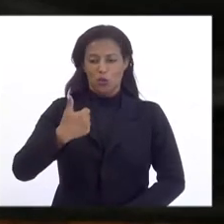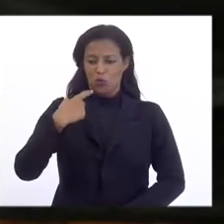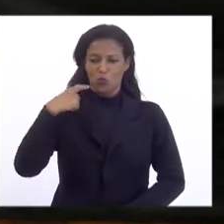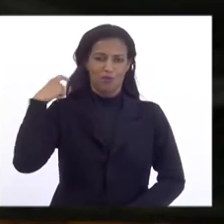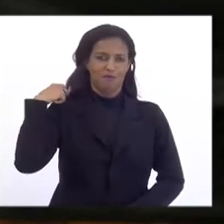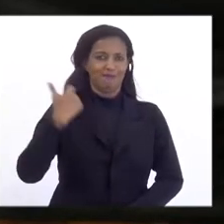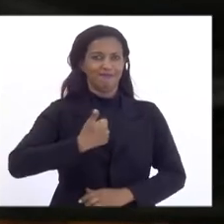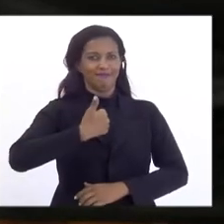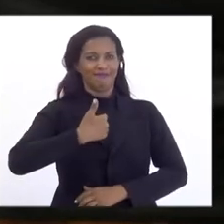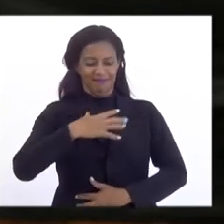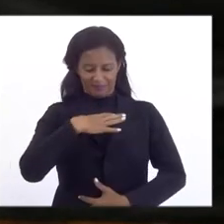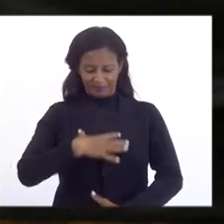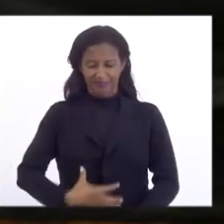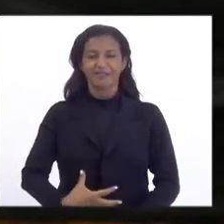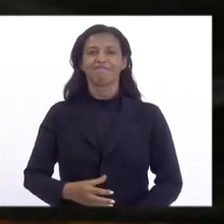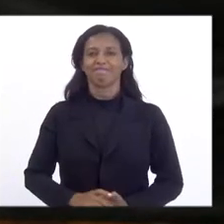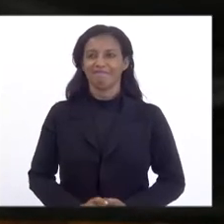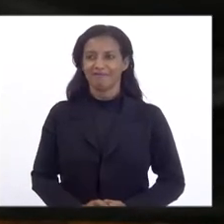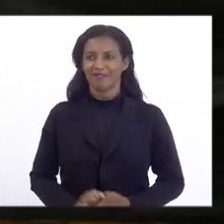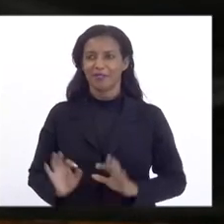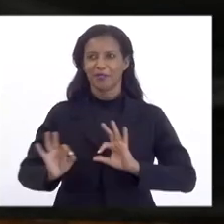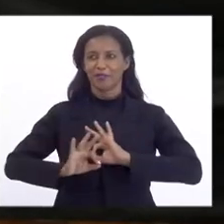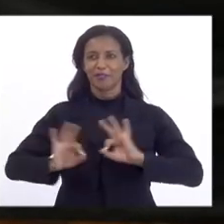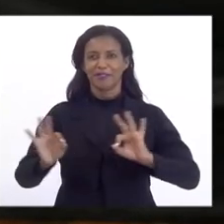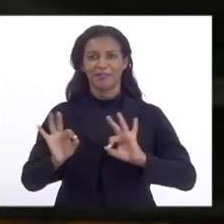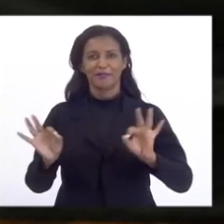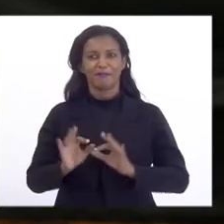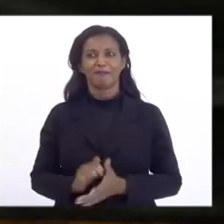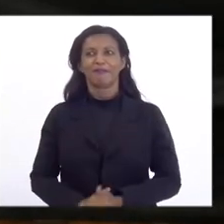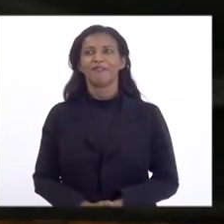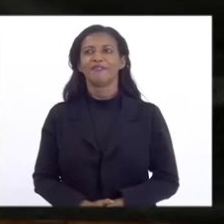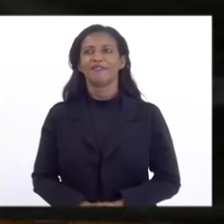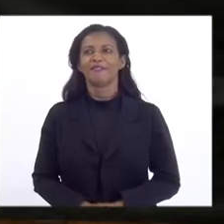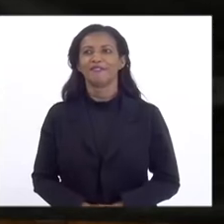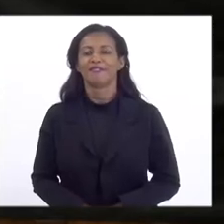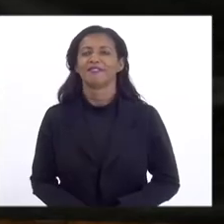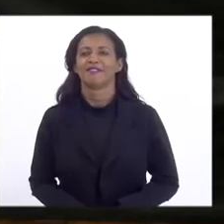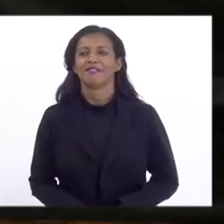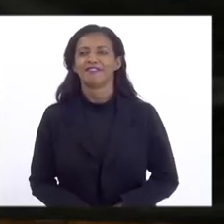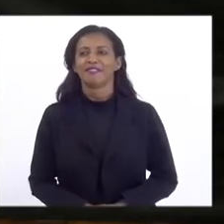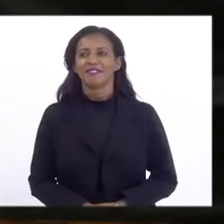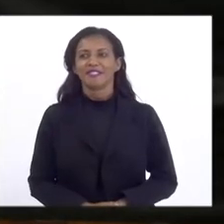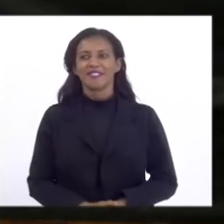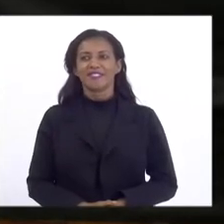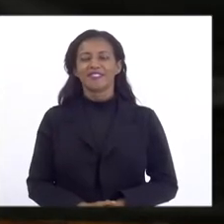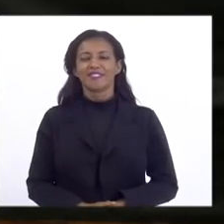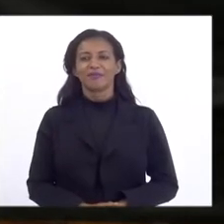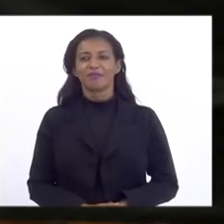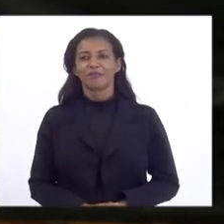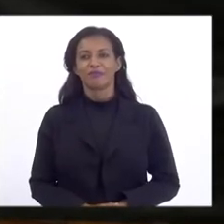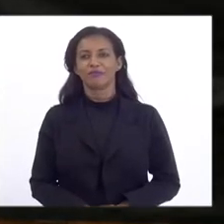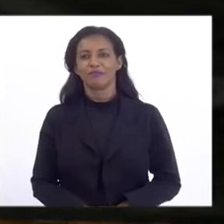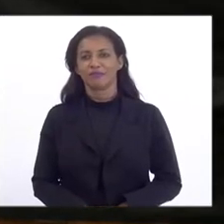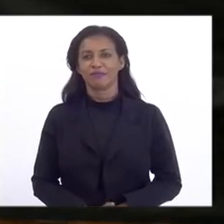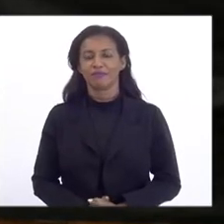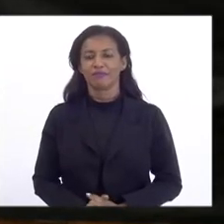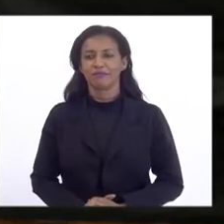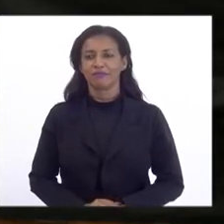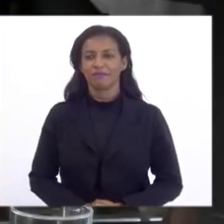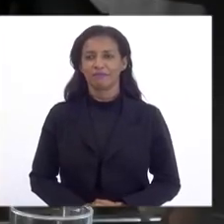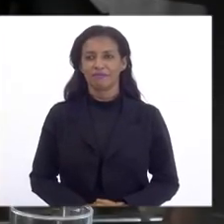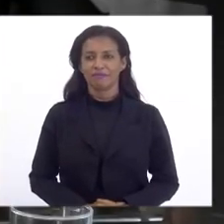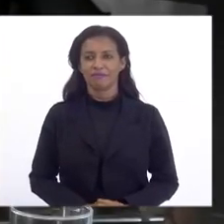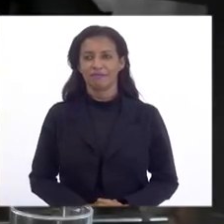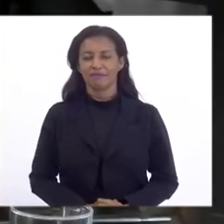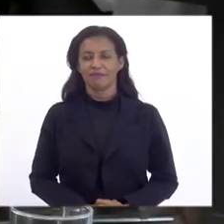verdade. Ela serviu. O Waldeck. Podia ser pior, né? Waldeck, eu quero